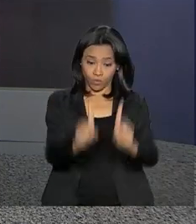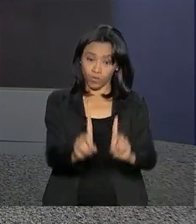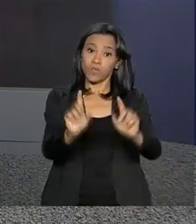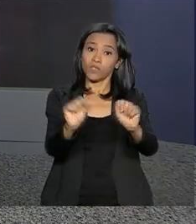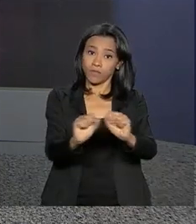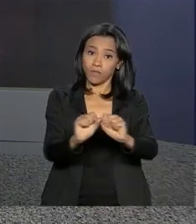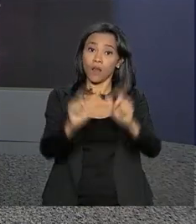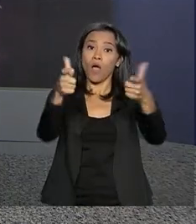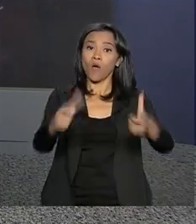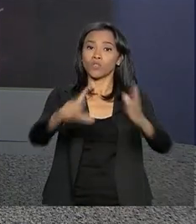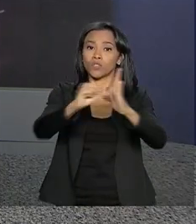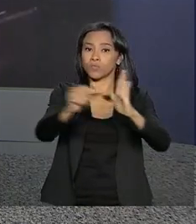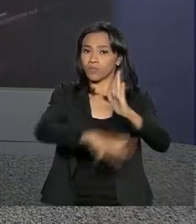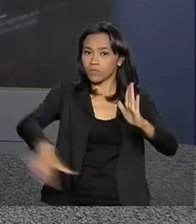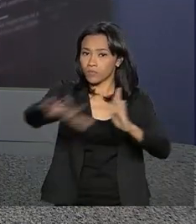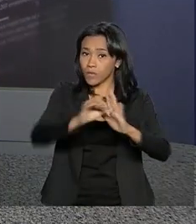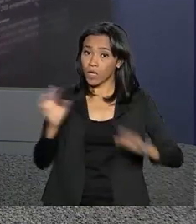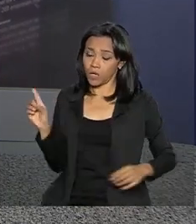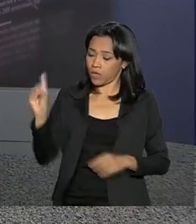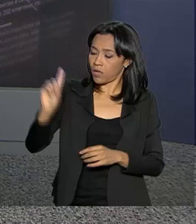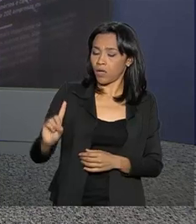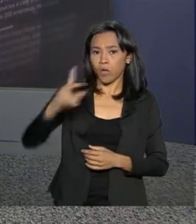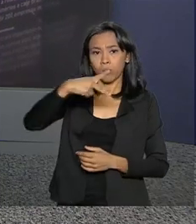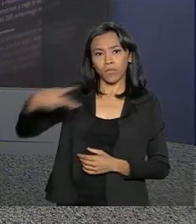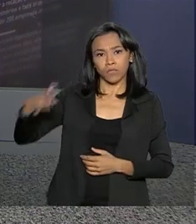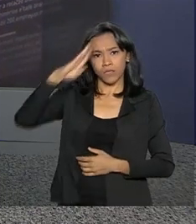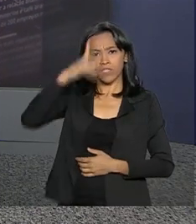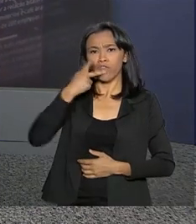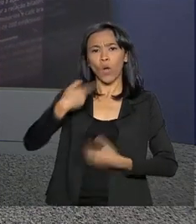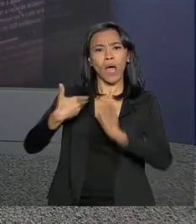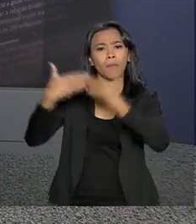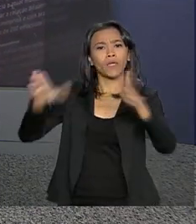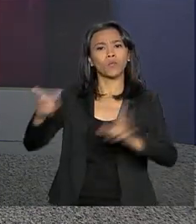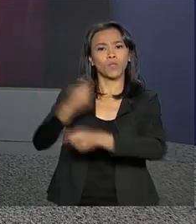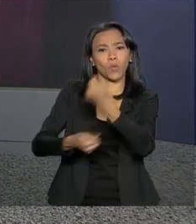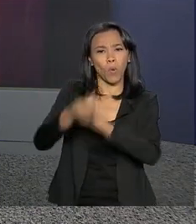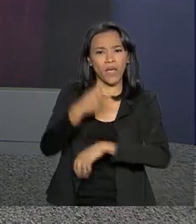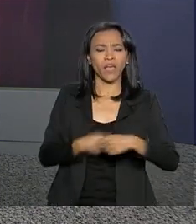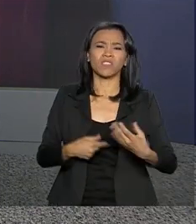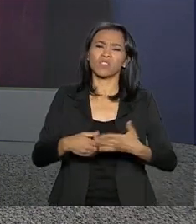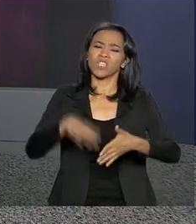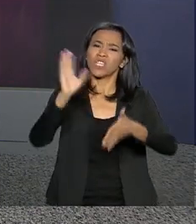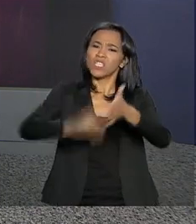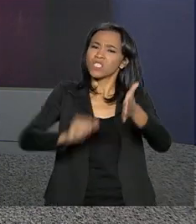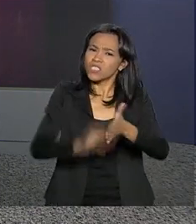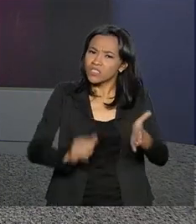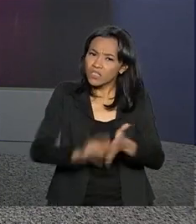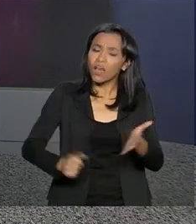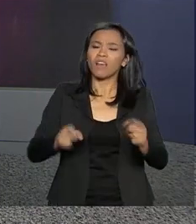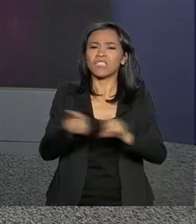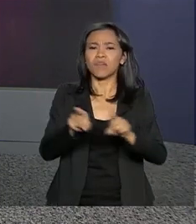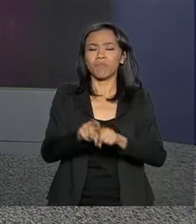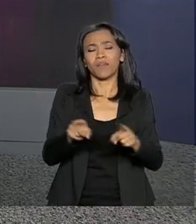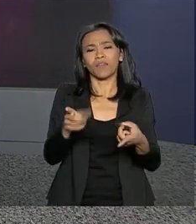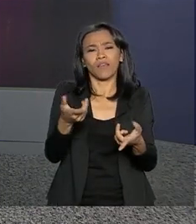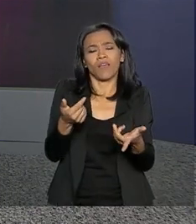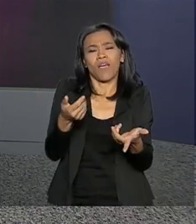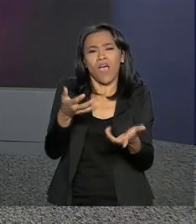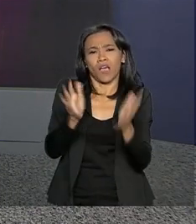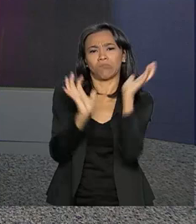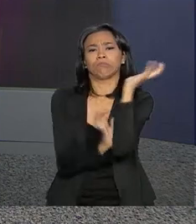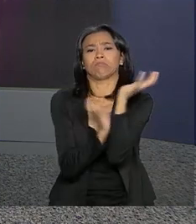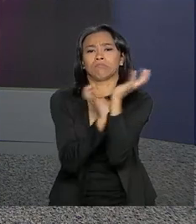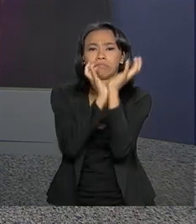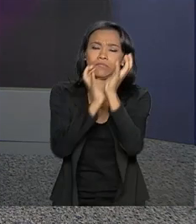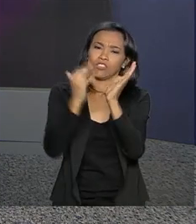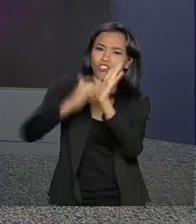reunião bilateral, o presidente Jair Bolsonaro defendeu a abertura comercial, a diminuição das barreiras econômicas e da burocracia entre os dois países,